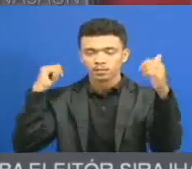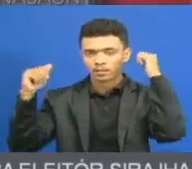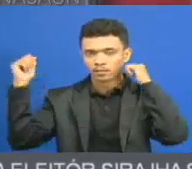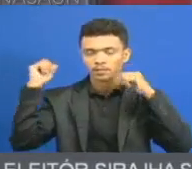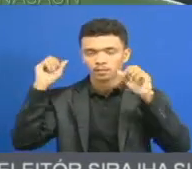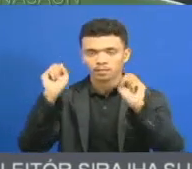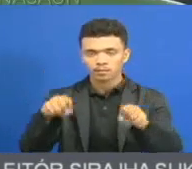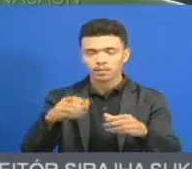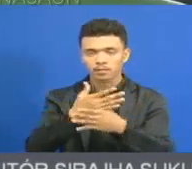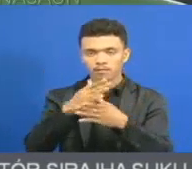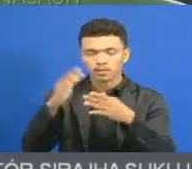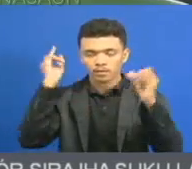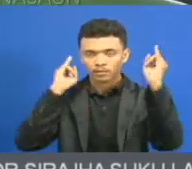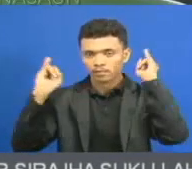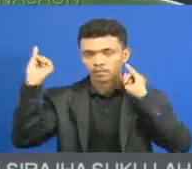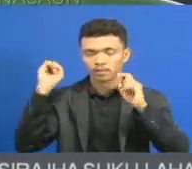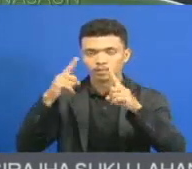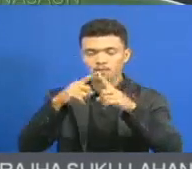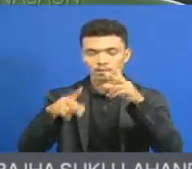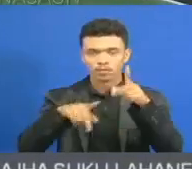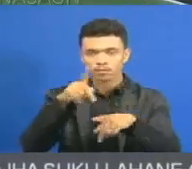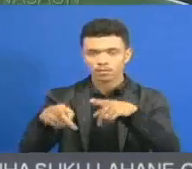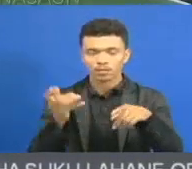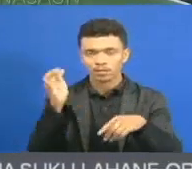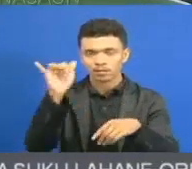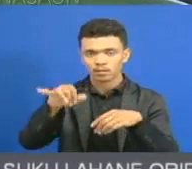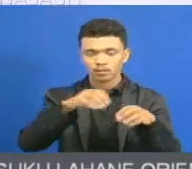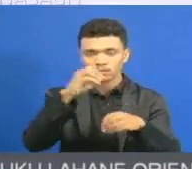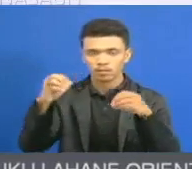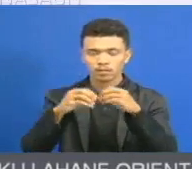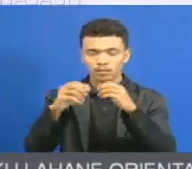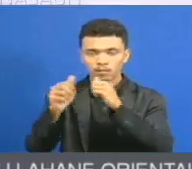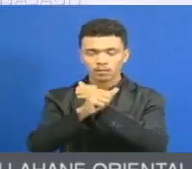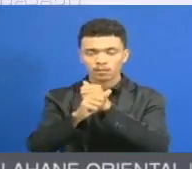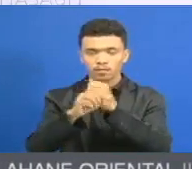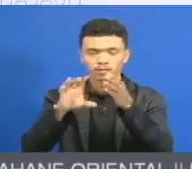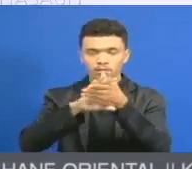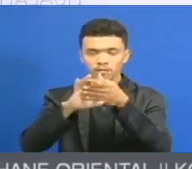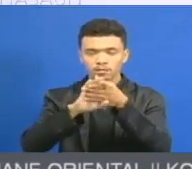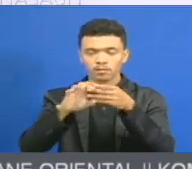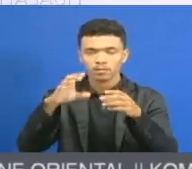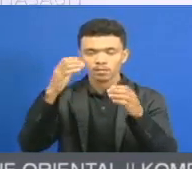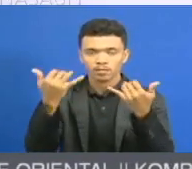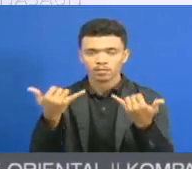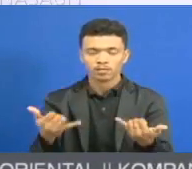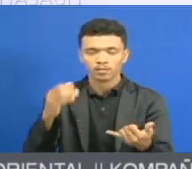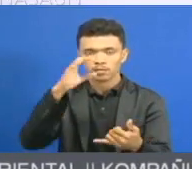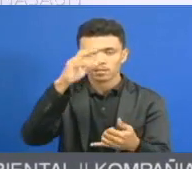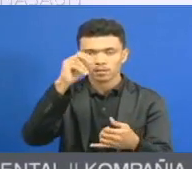partilha informação ba comunidade sira konaba acto eleitoral. Hoje a Comissão Nacional de Eleições Município de